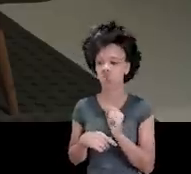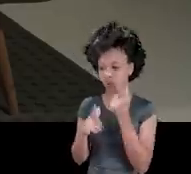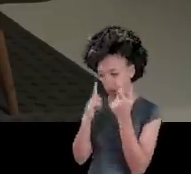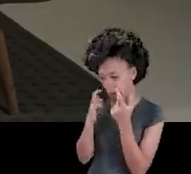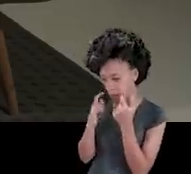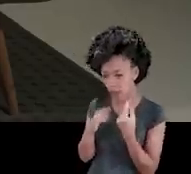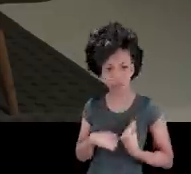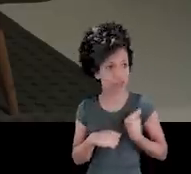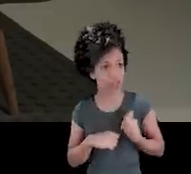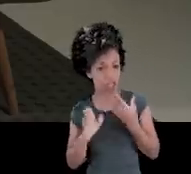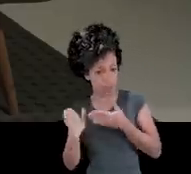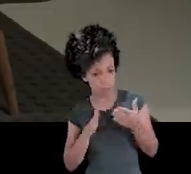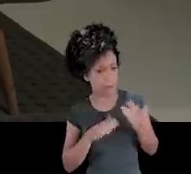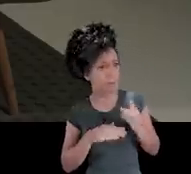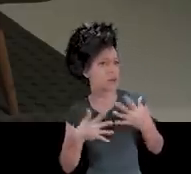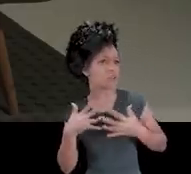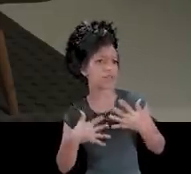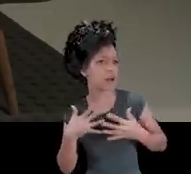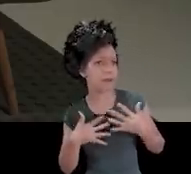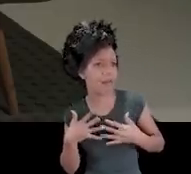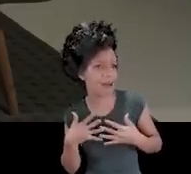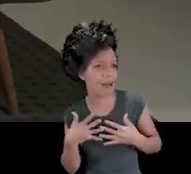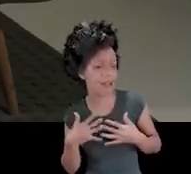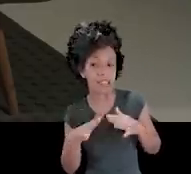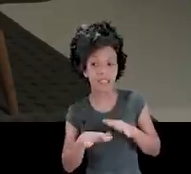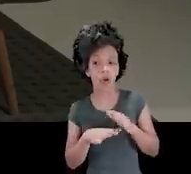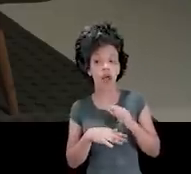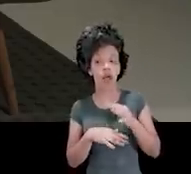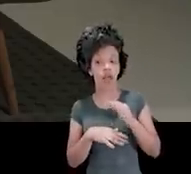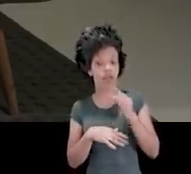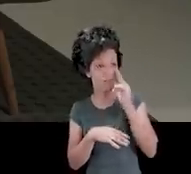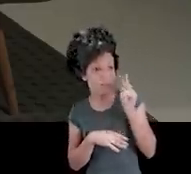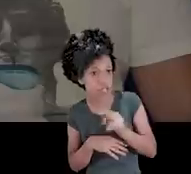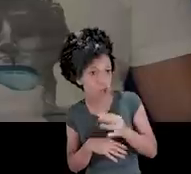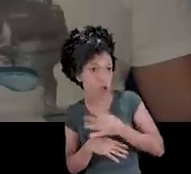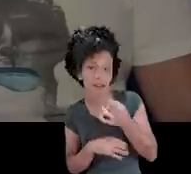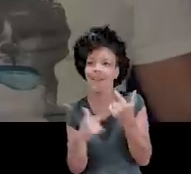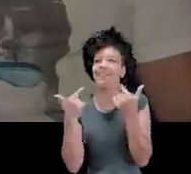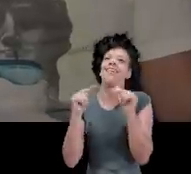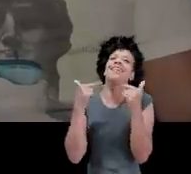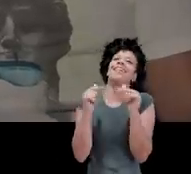um dia de cada vez para não se atrapalhar. Então, assim, esta visão do...